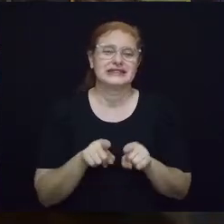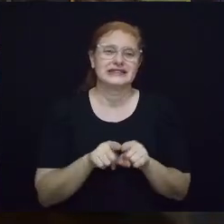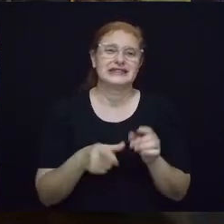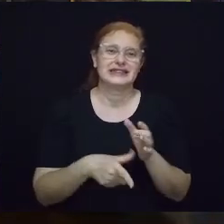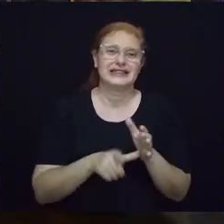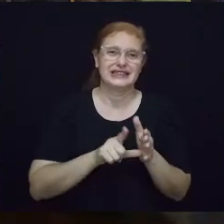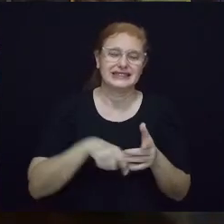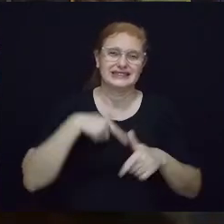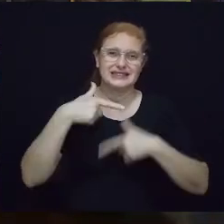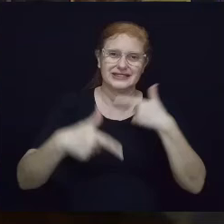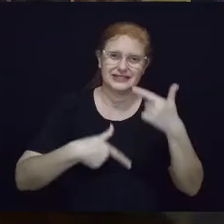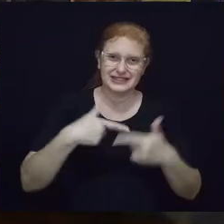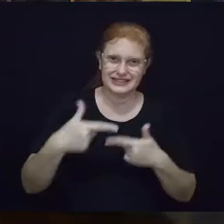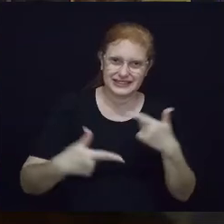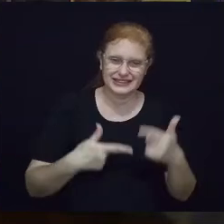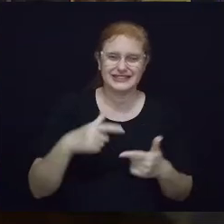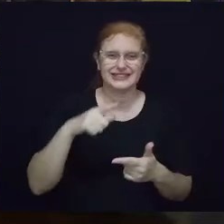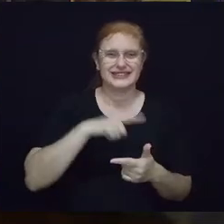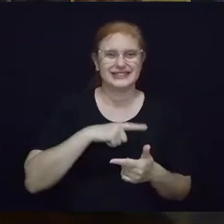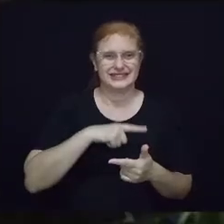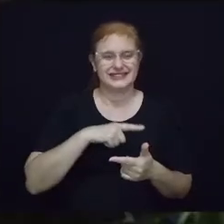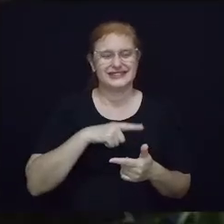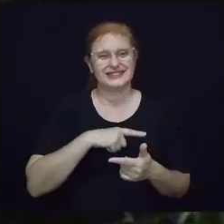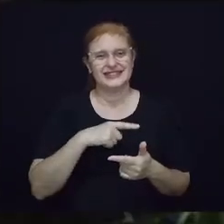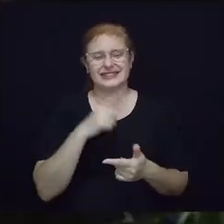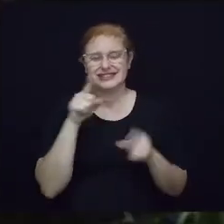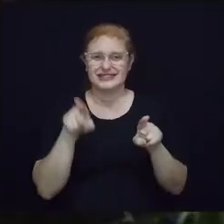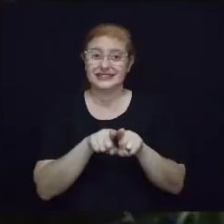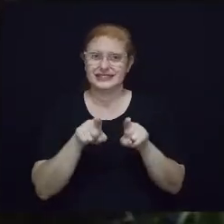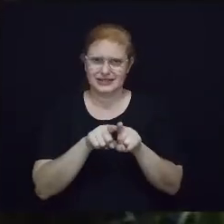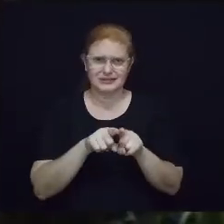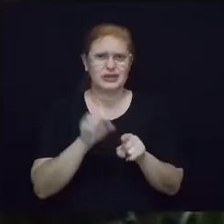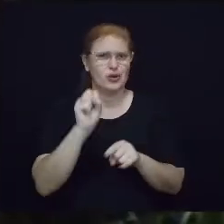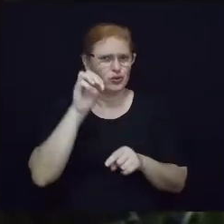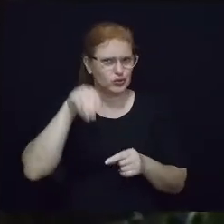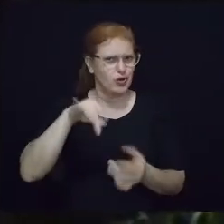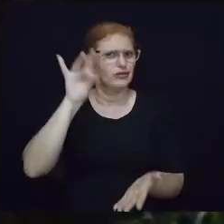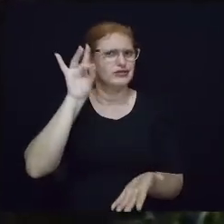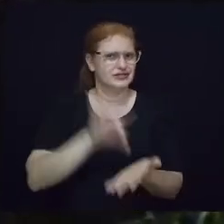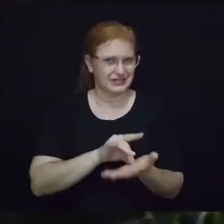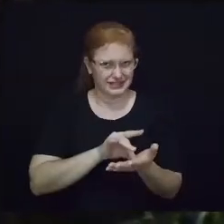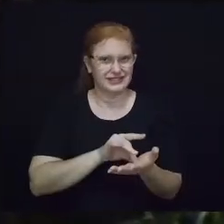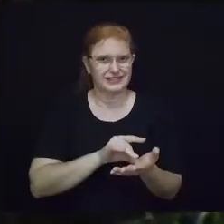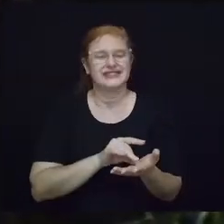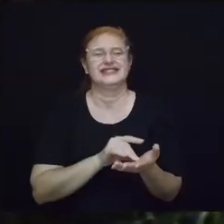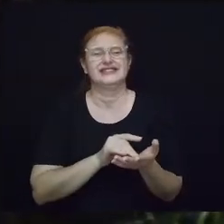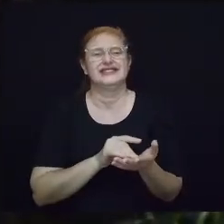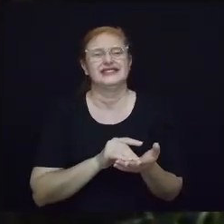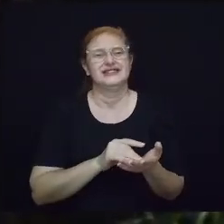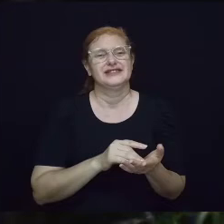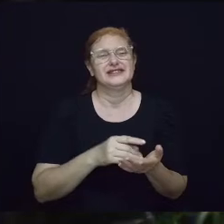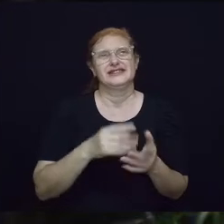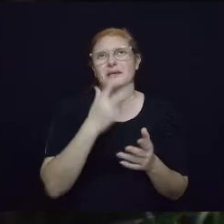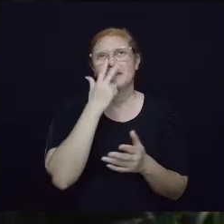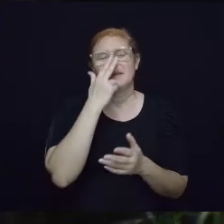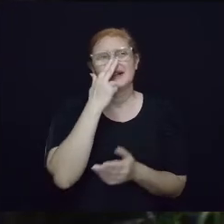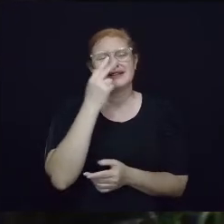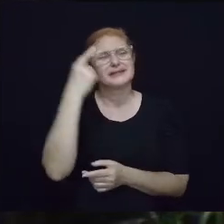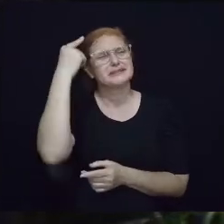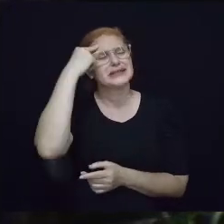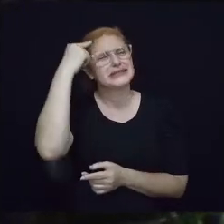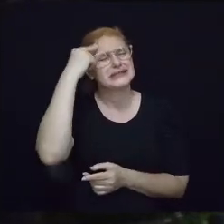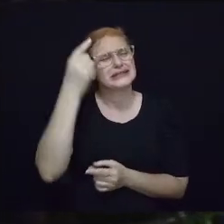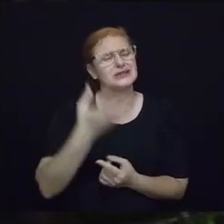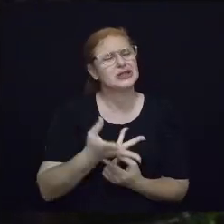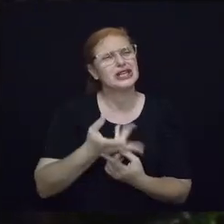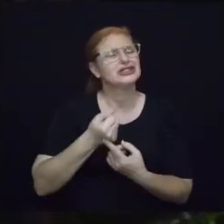começar, ele volta a ser o som normal, quase como se nós tivéssemos entrado um pouquinho na cabeça do Mauro, né? No que ele está vislumbrando com aqueles